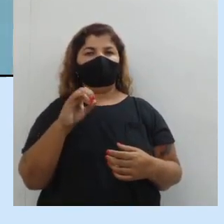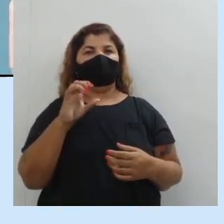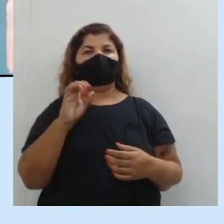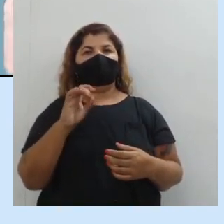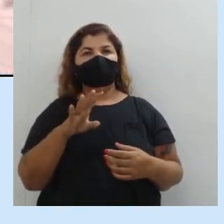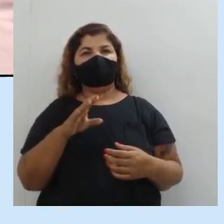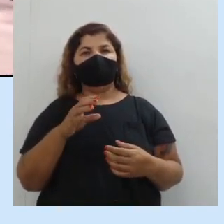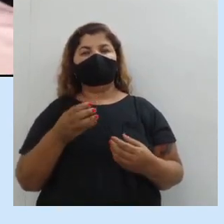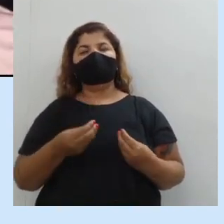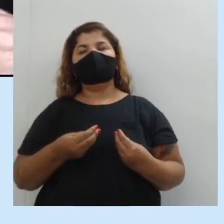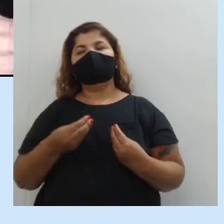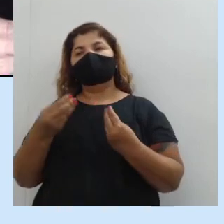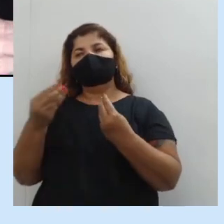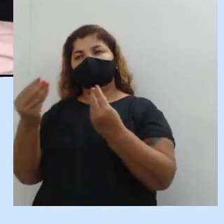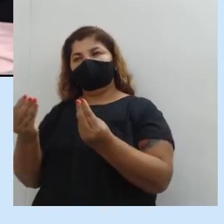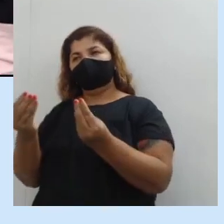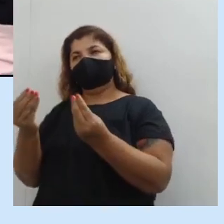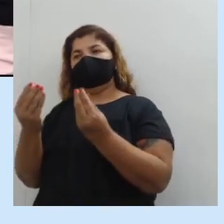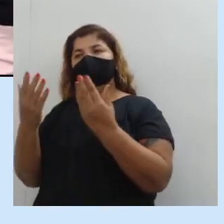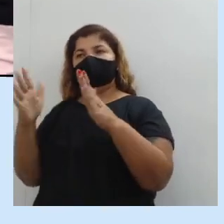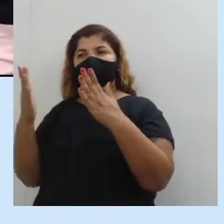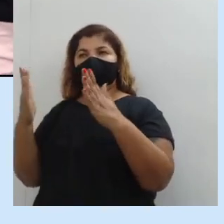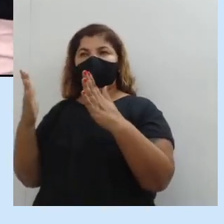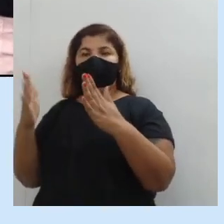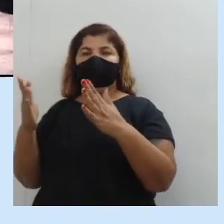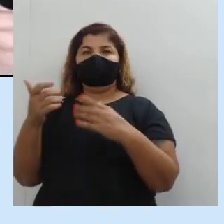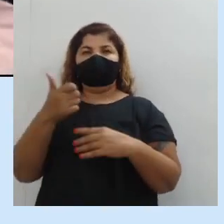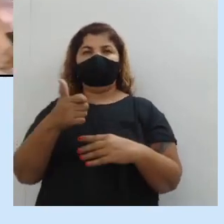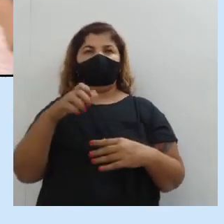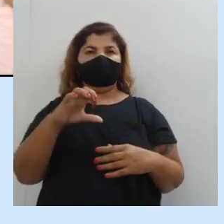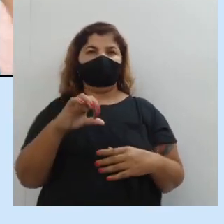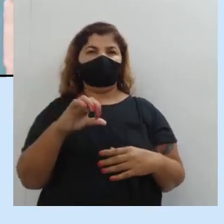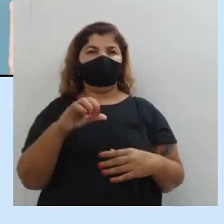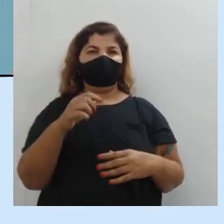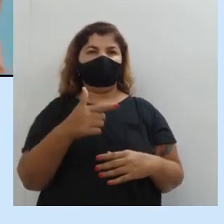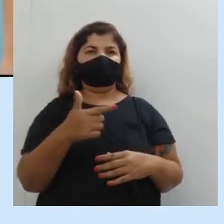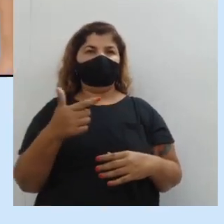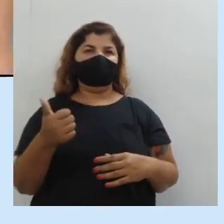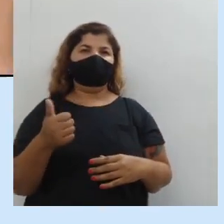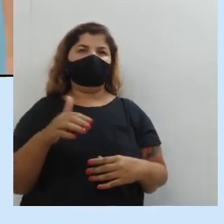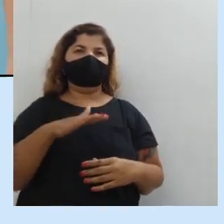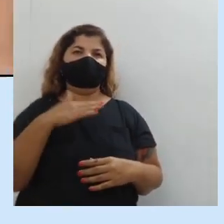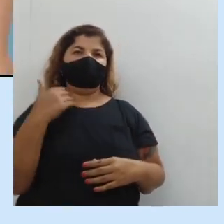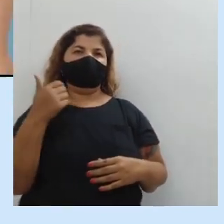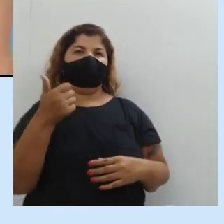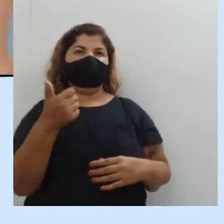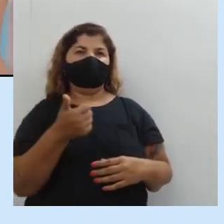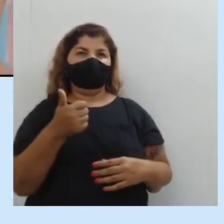menção honrosa em 1921. Morreu em 1º de novembro de